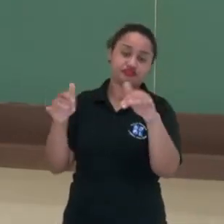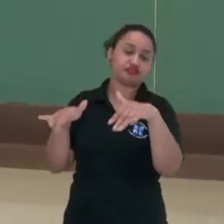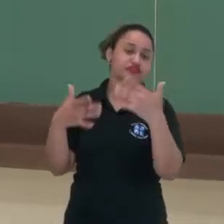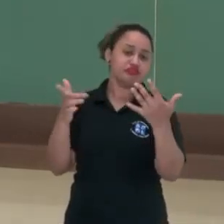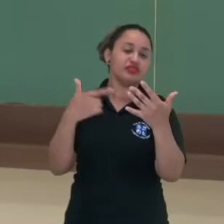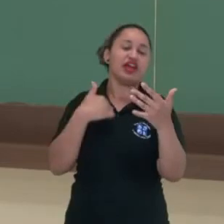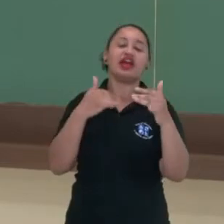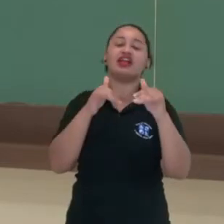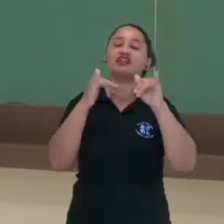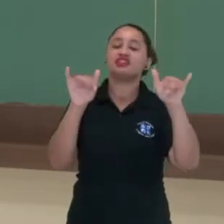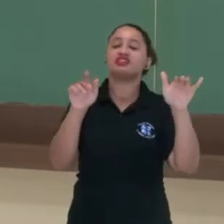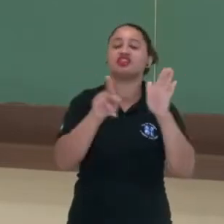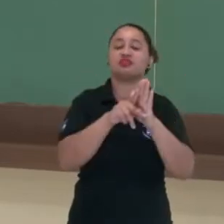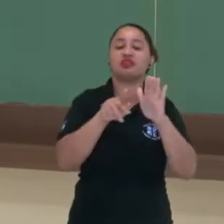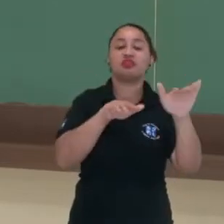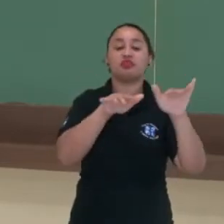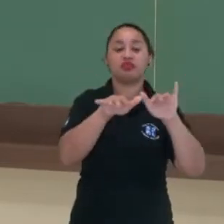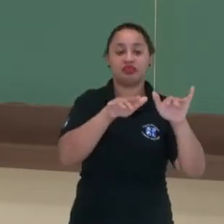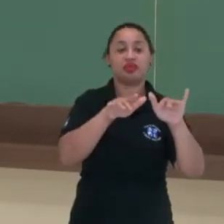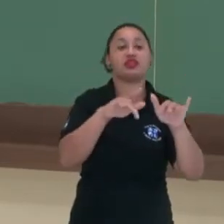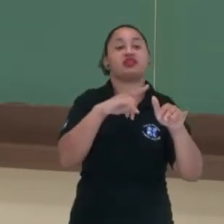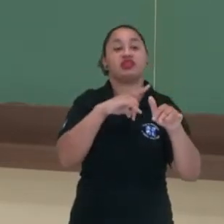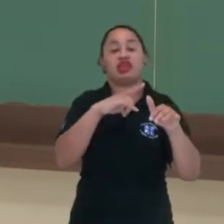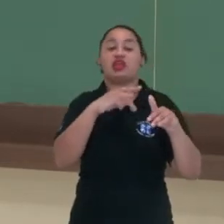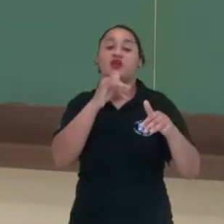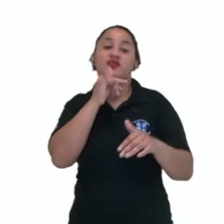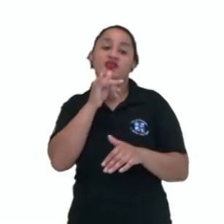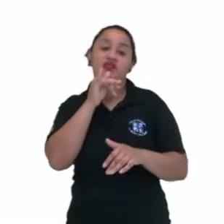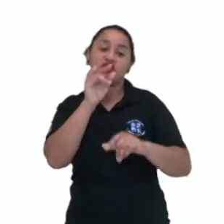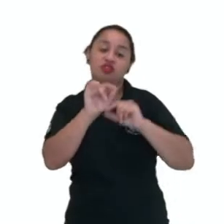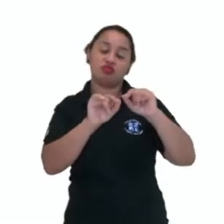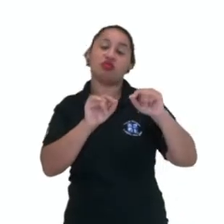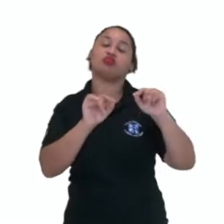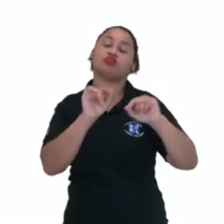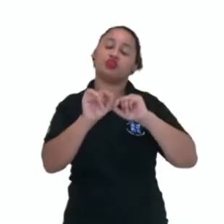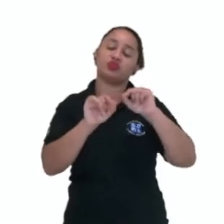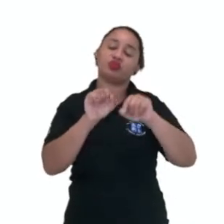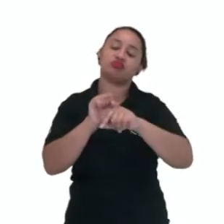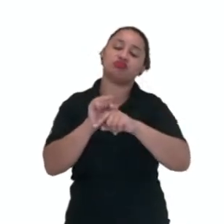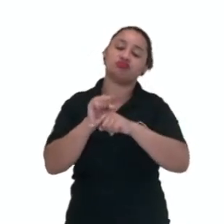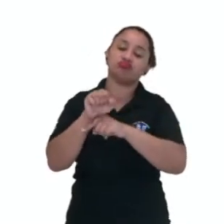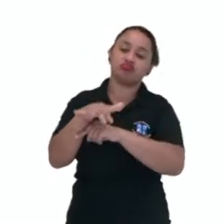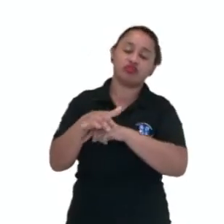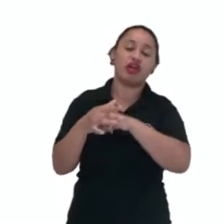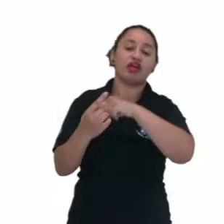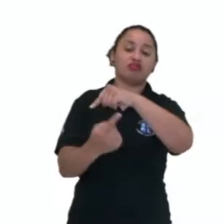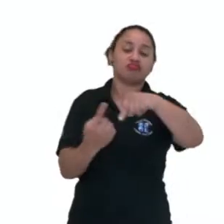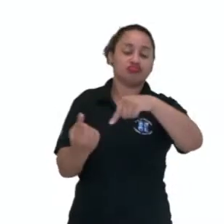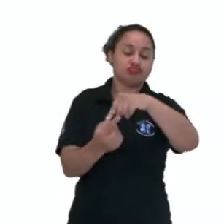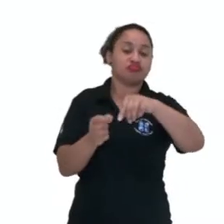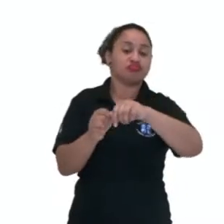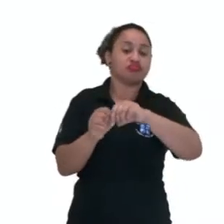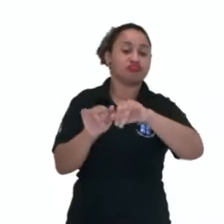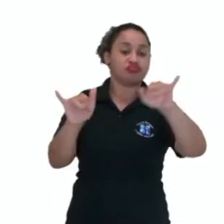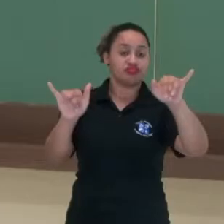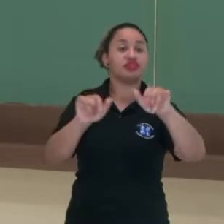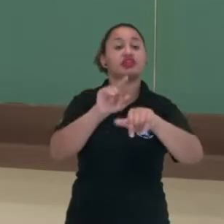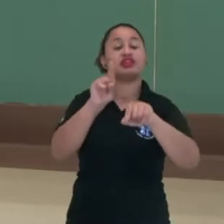do movimento. A gente deu o exemplo da energia cinética numa hidrelétrica e